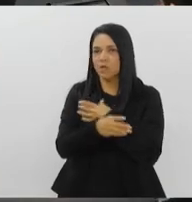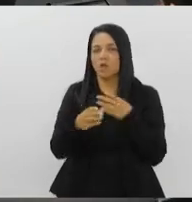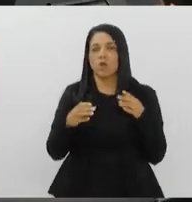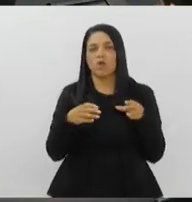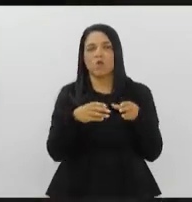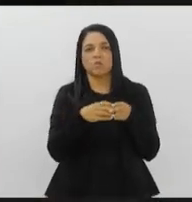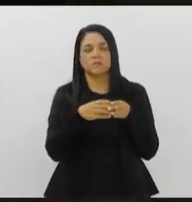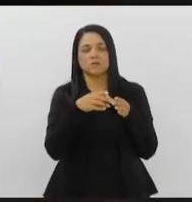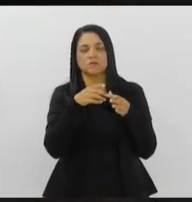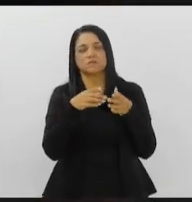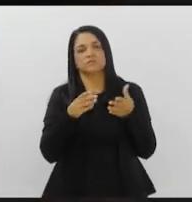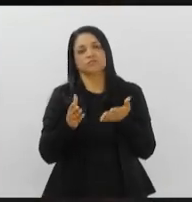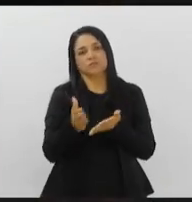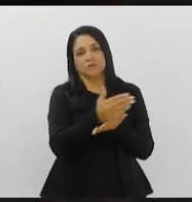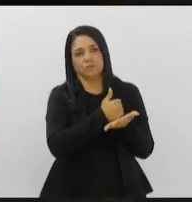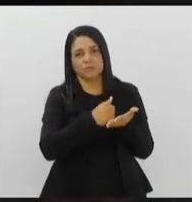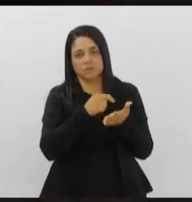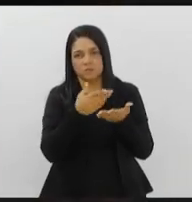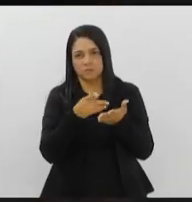de Tributação.